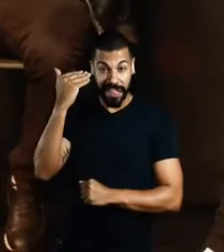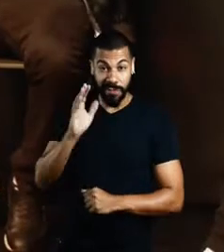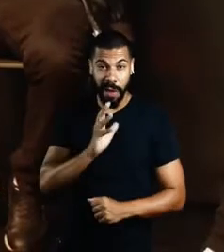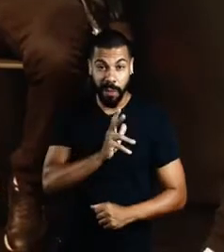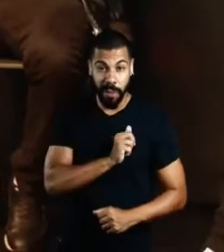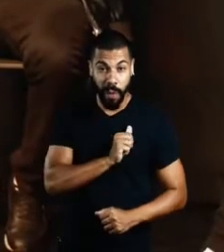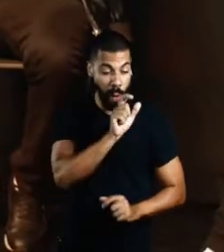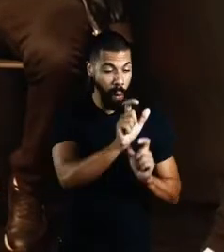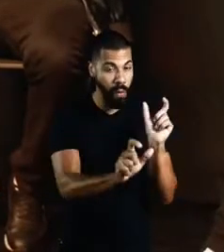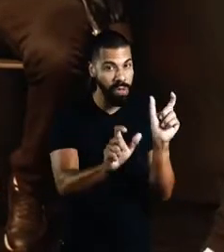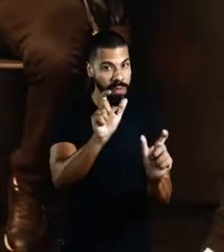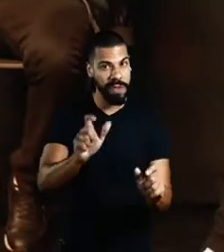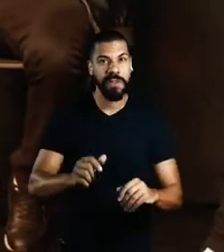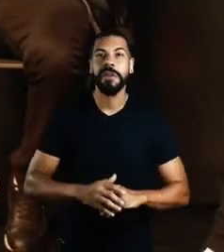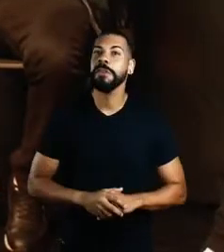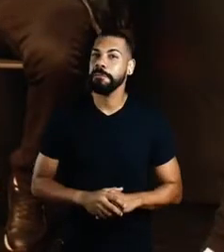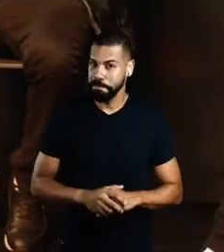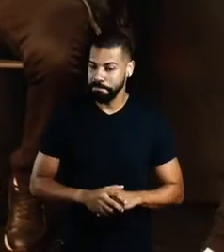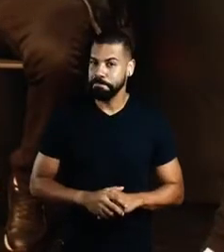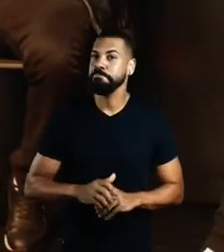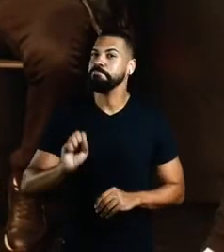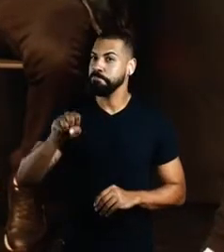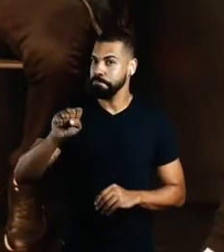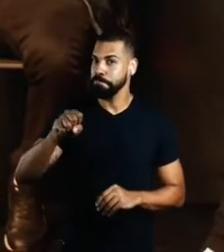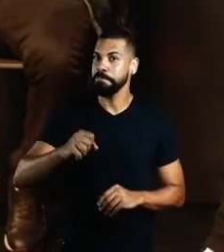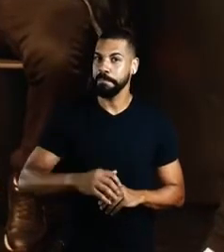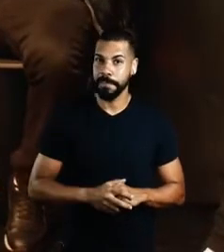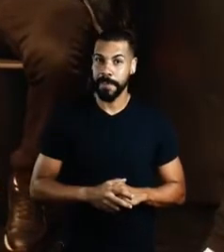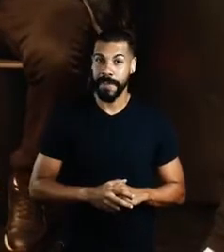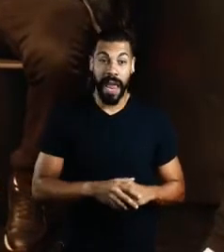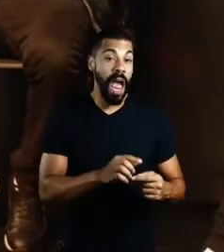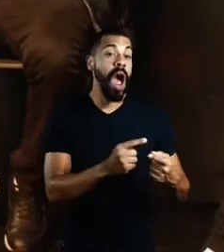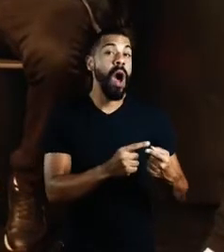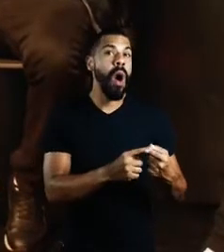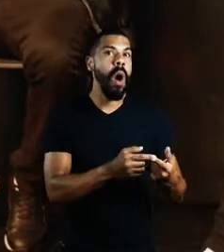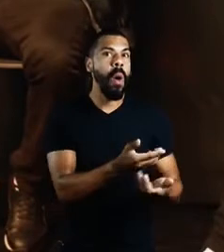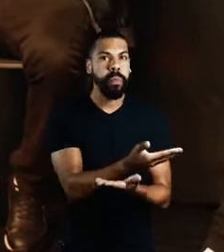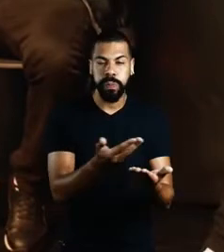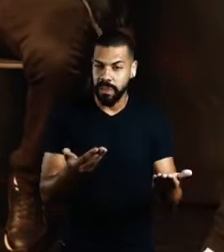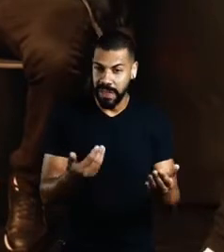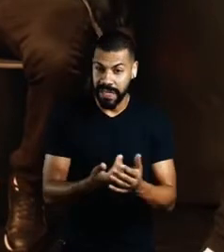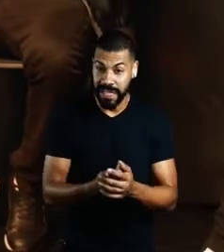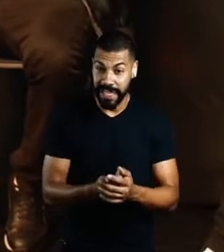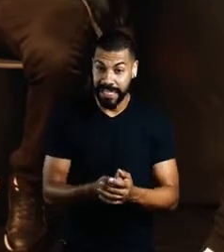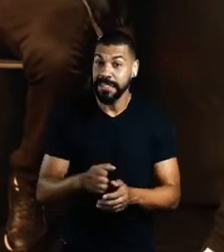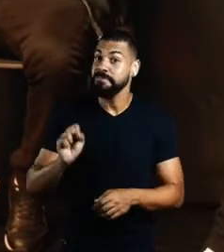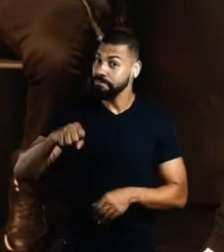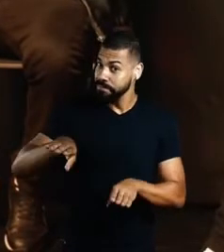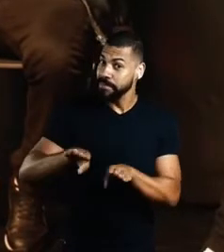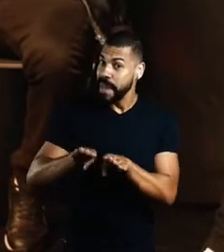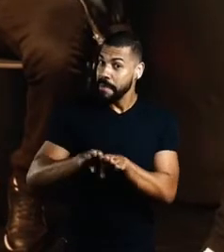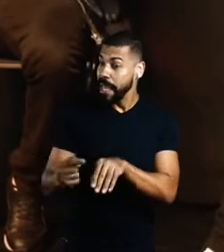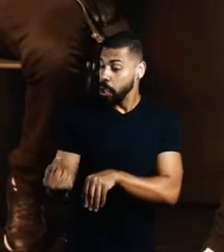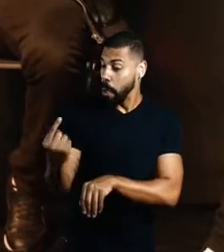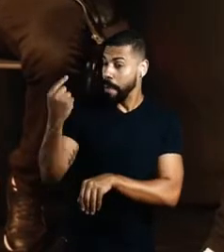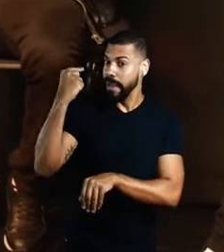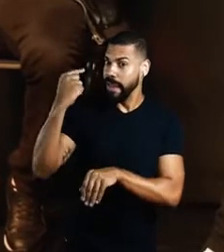lá o deck, o fita de rolo com o negócio para as coisas acontecer. O Duda também nivelou por cima a